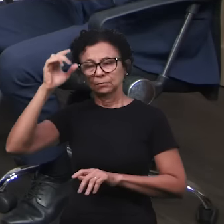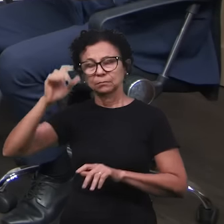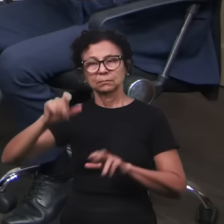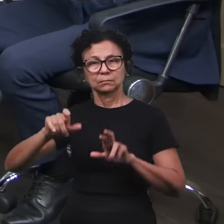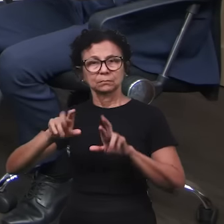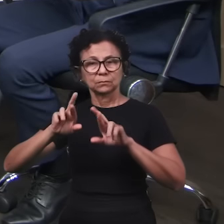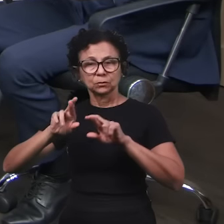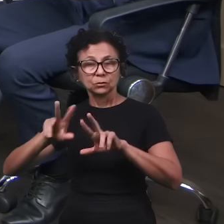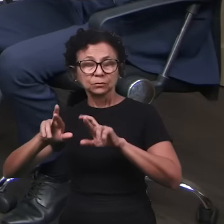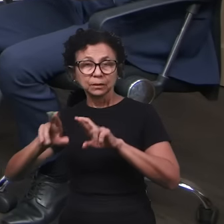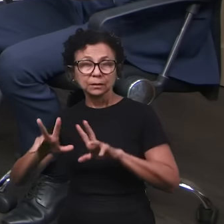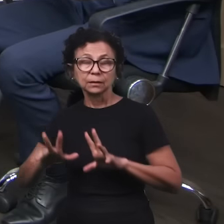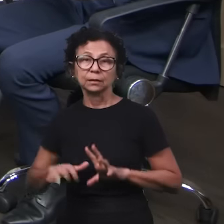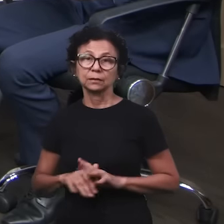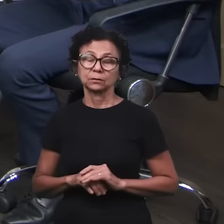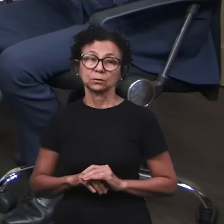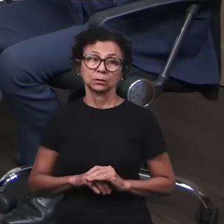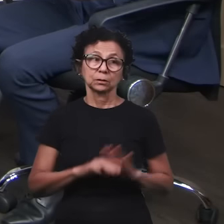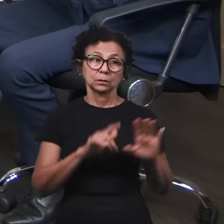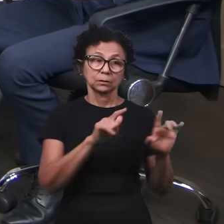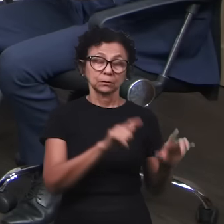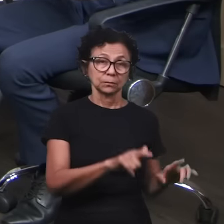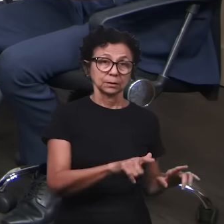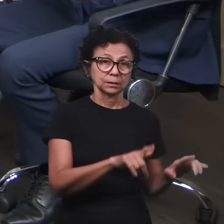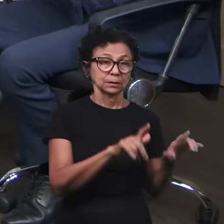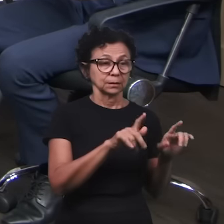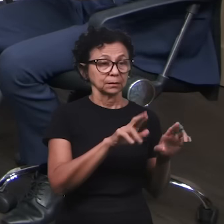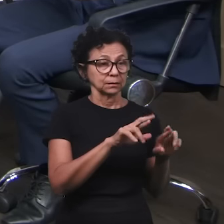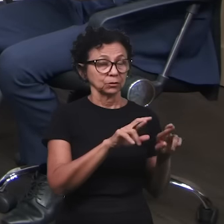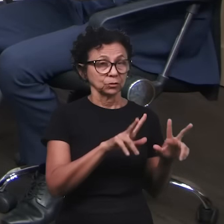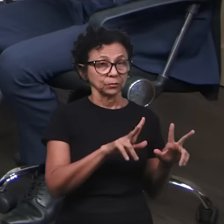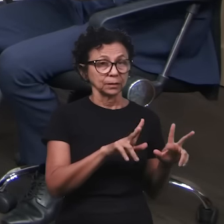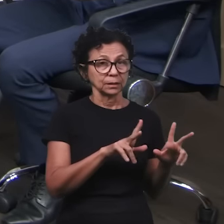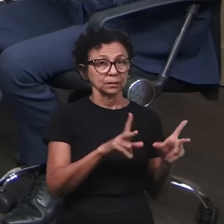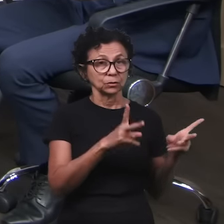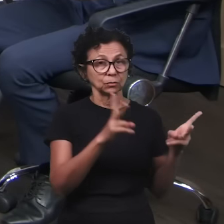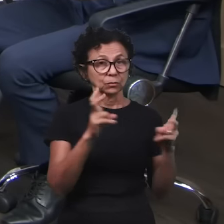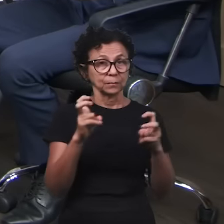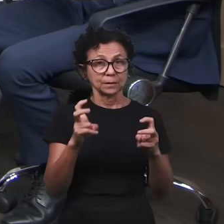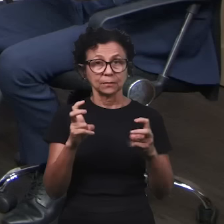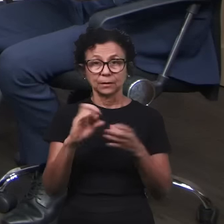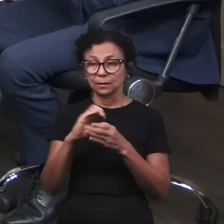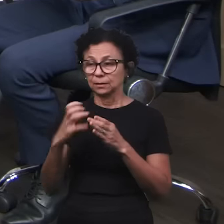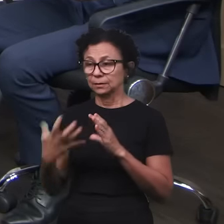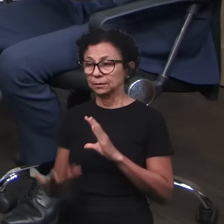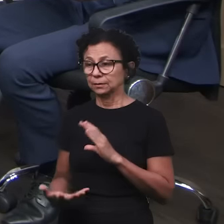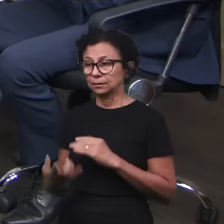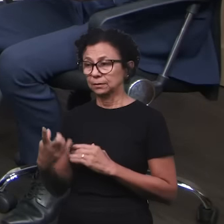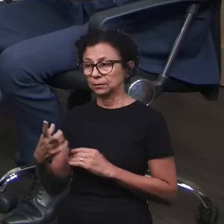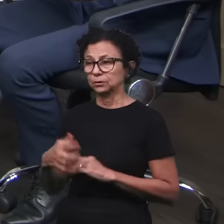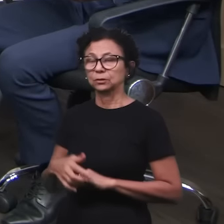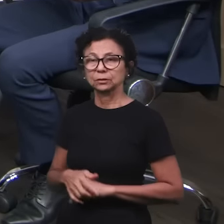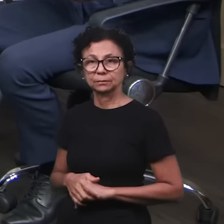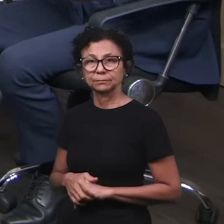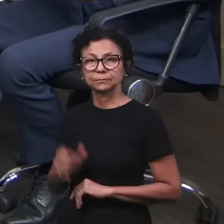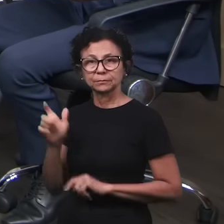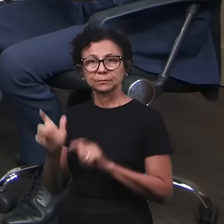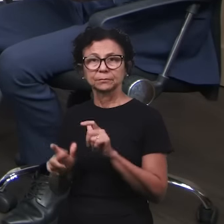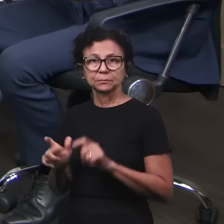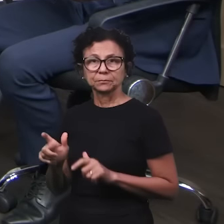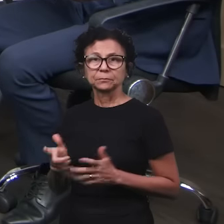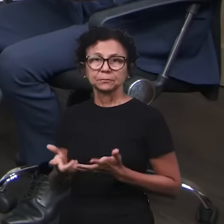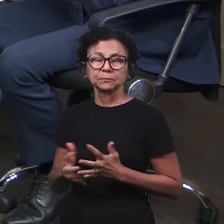distinção, visão e o conhecimento profissional, distinção da característica de um paciente para o outro, para poder aplicar as tecnologias que estão